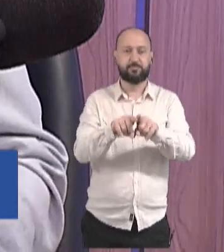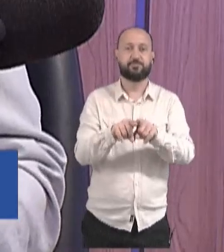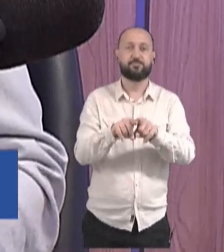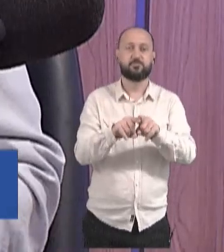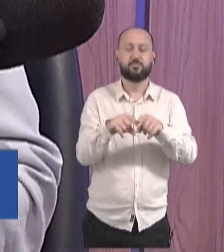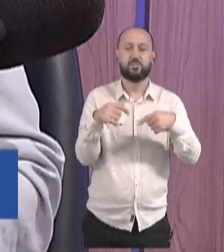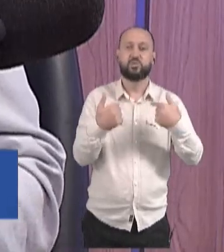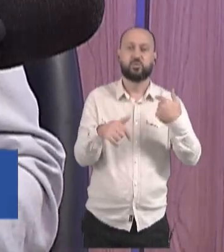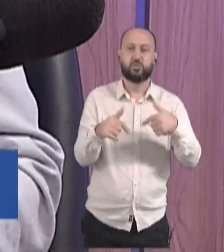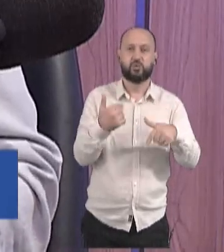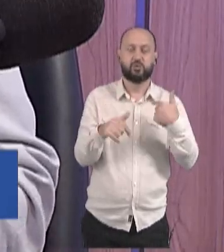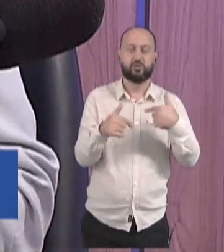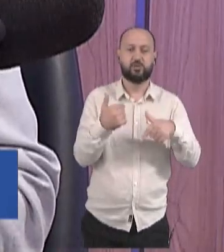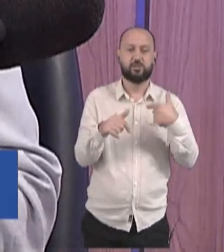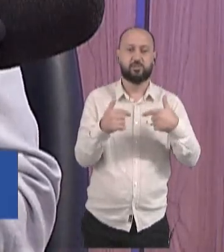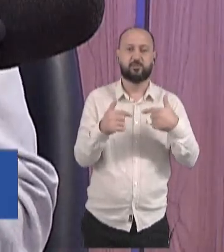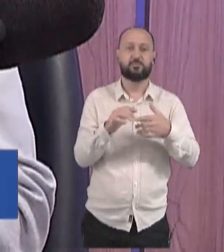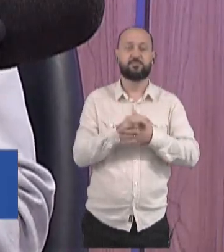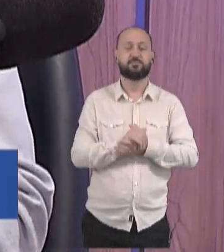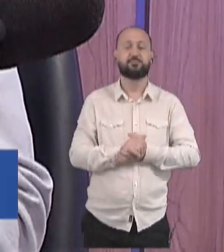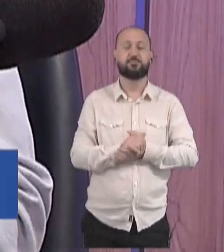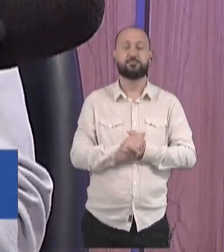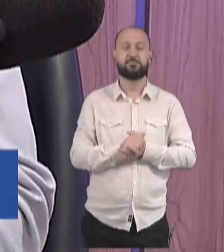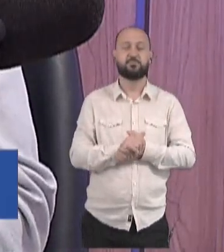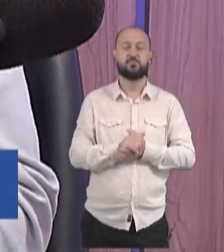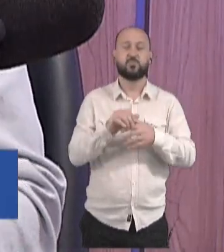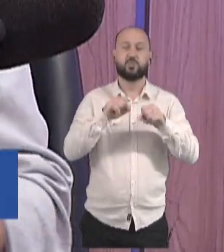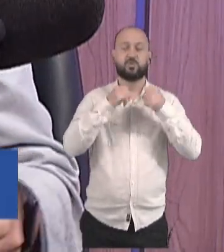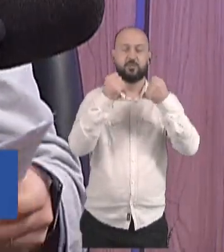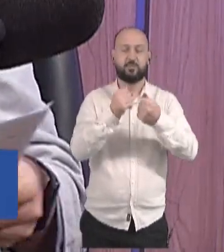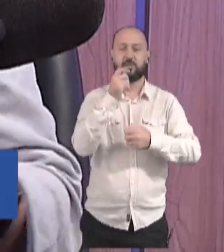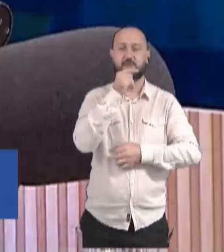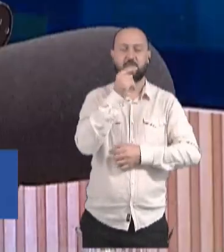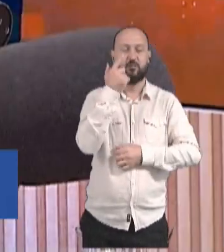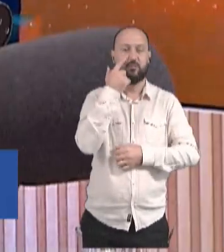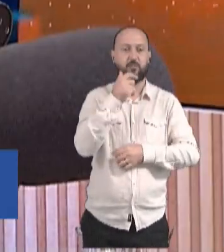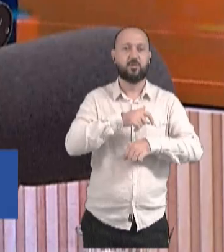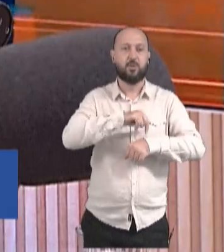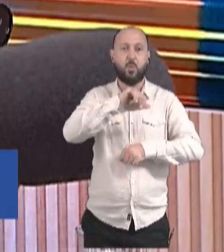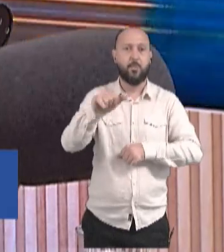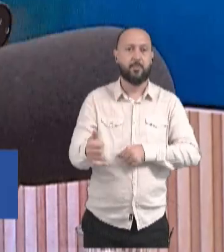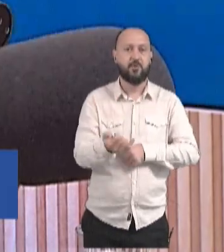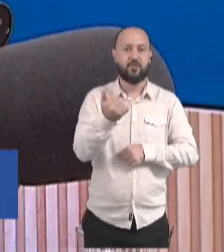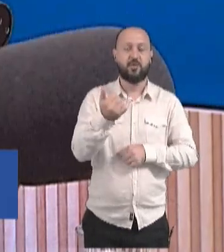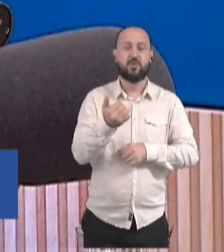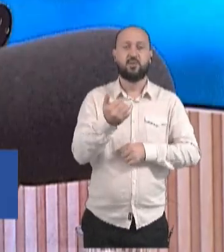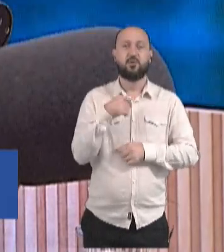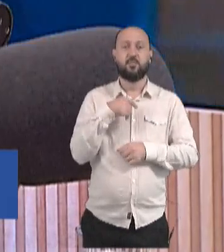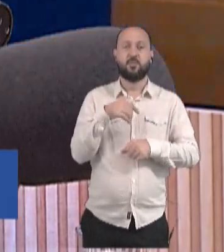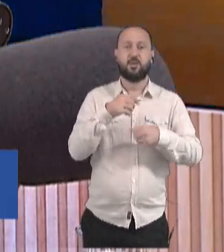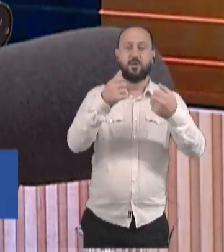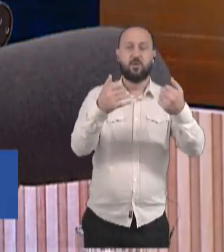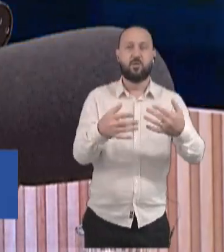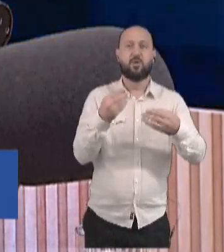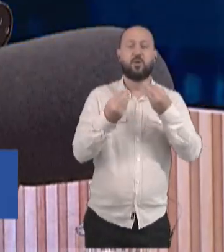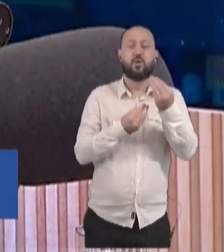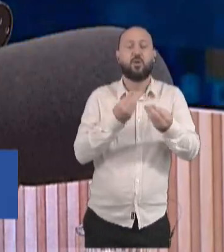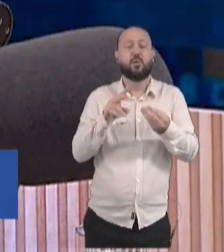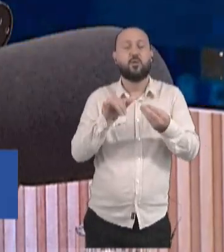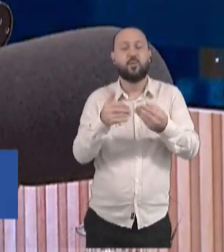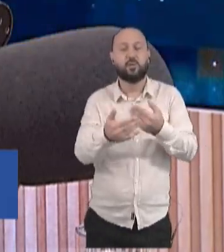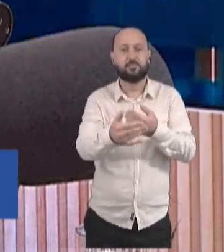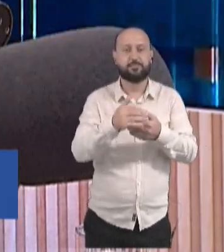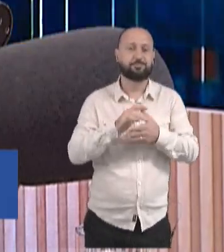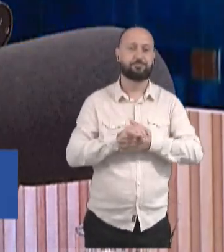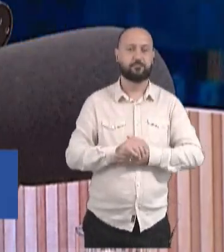parceira dos trabalhos do Seminário Estadual da Água. Vamos aproveitar, Thiago, para falar também sobre como que